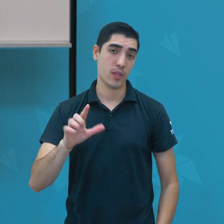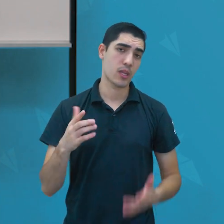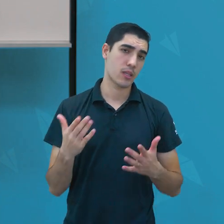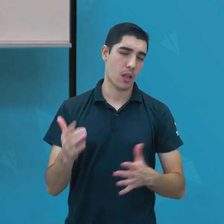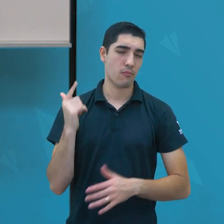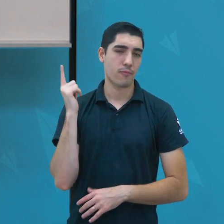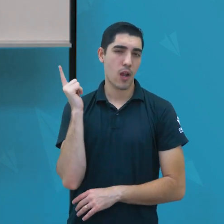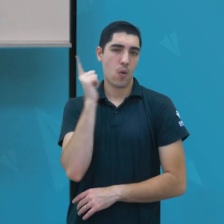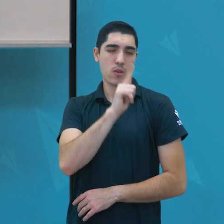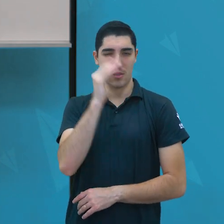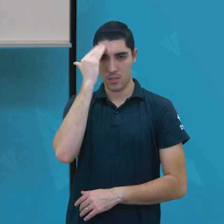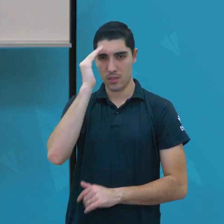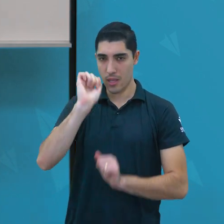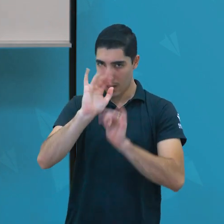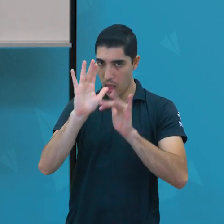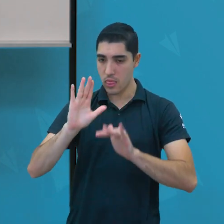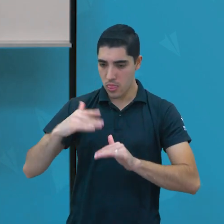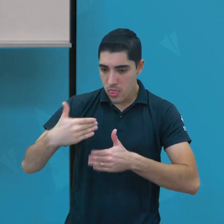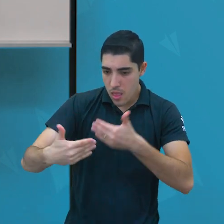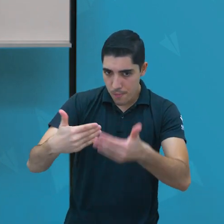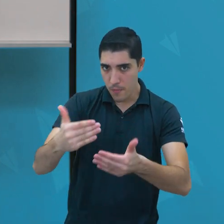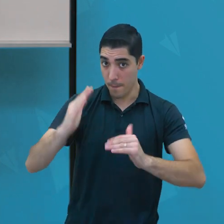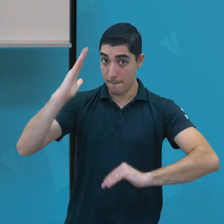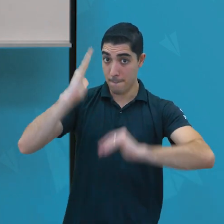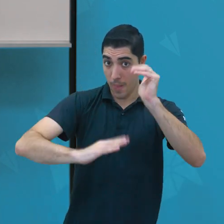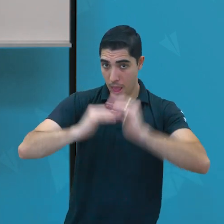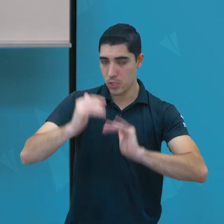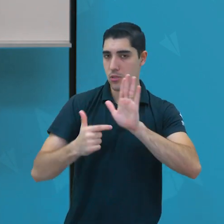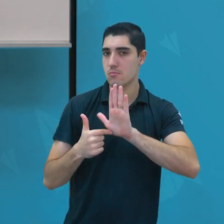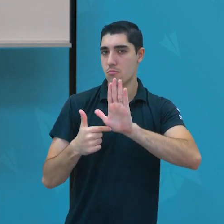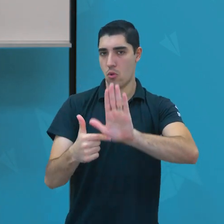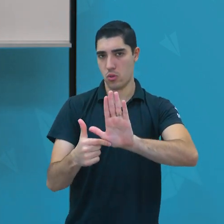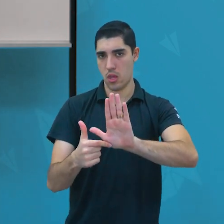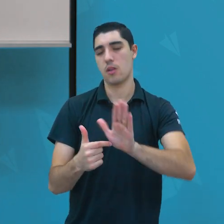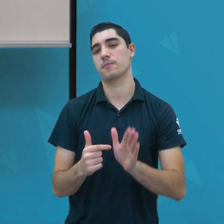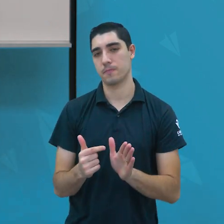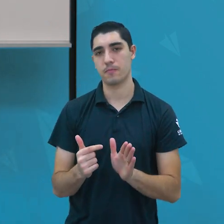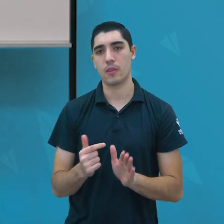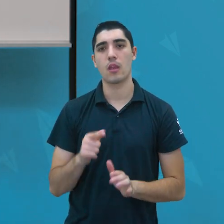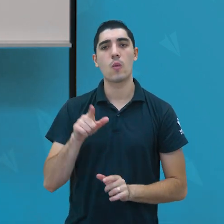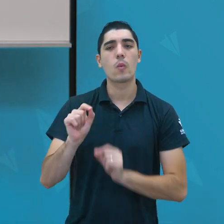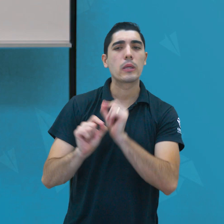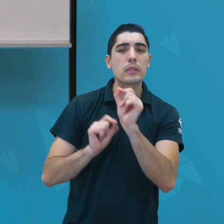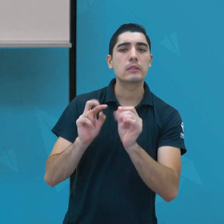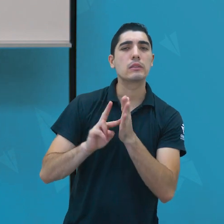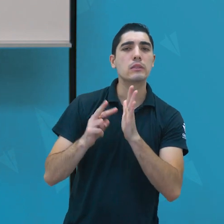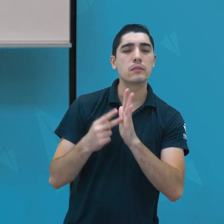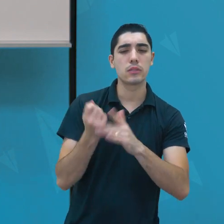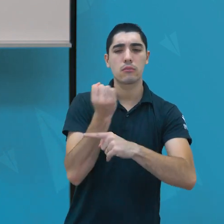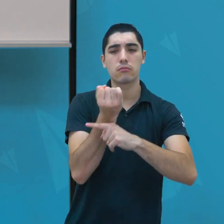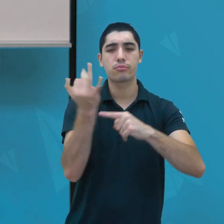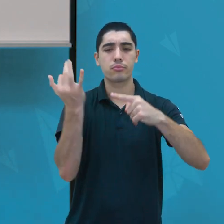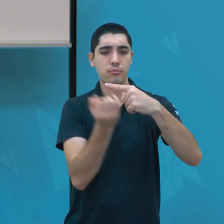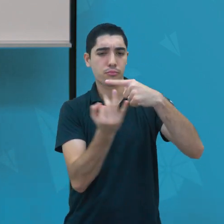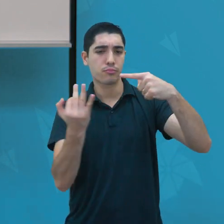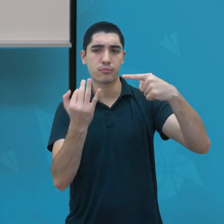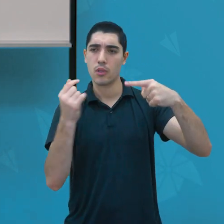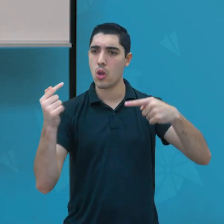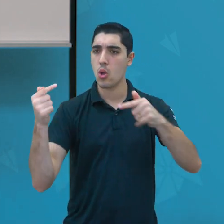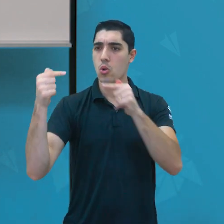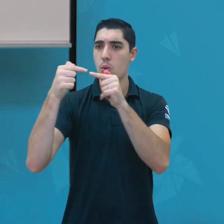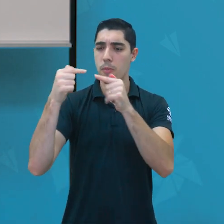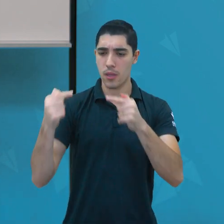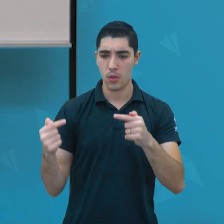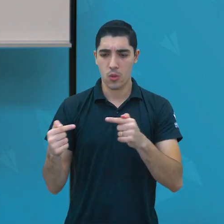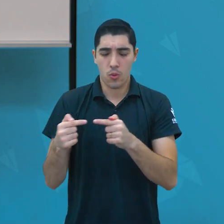nós vamos entender bem melhor, tá? Ali como classificar a fração irredutível, o que são frações equivalentes, vamos ver